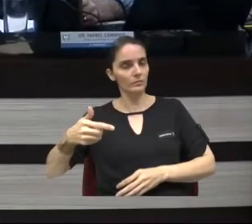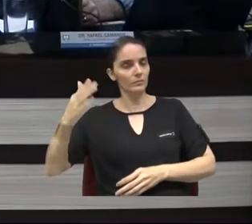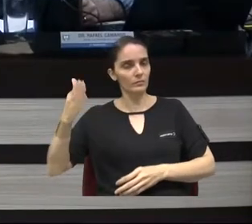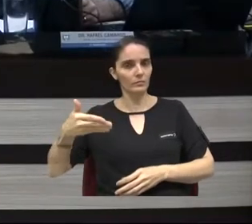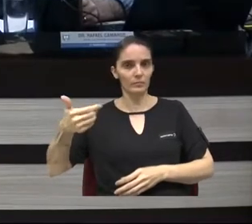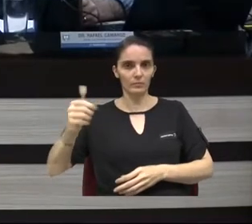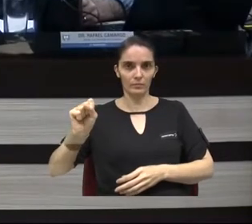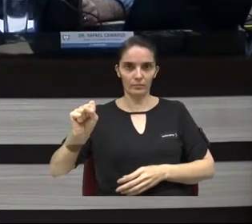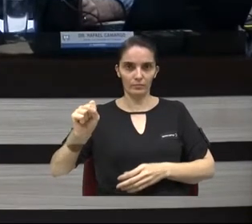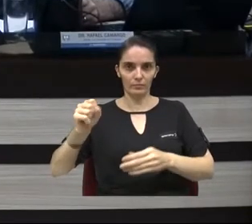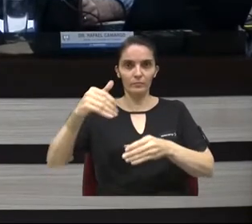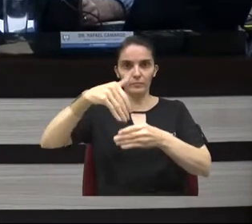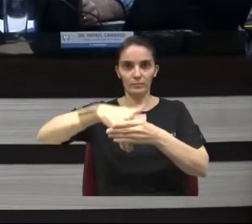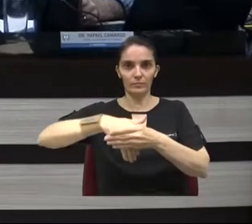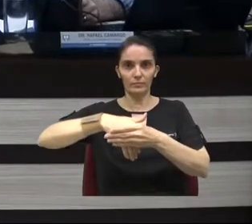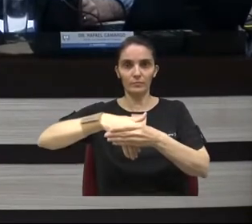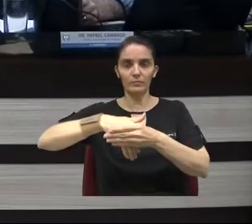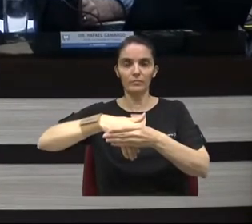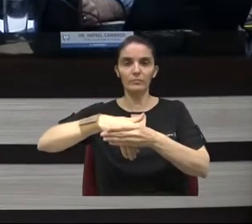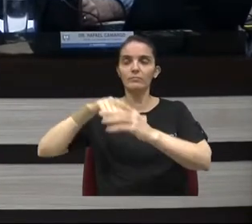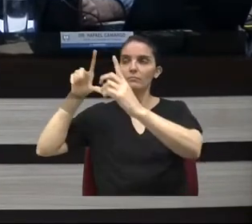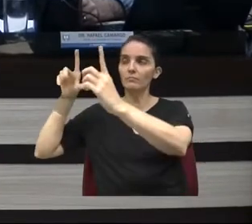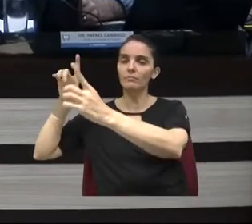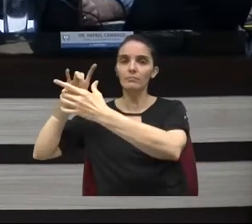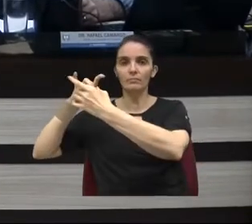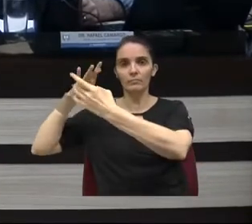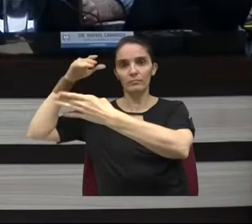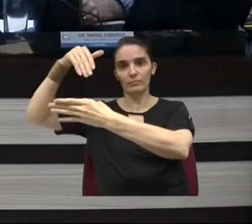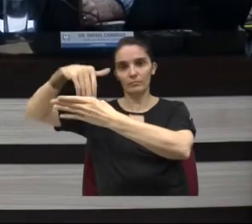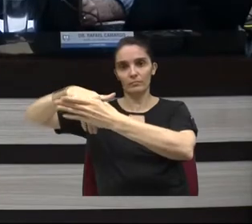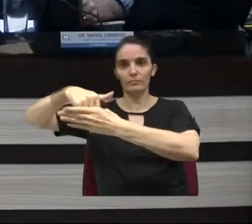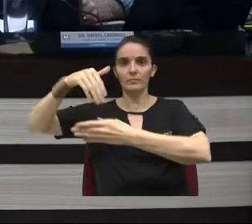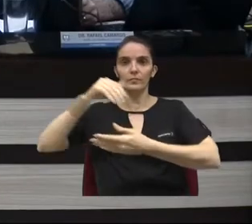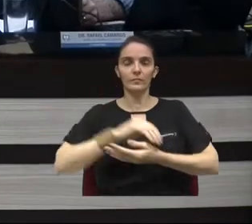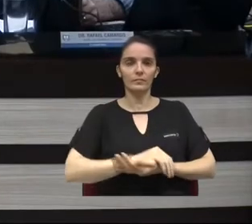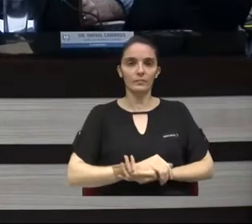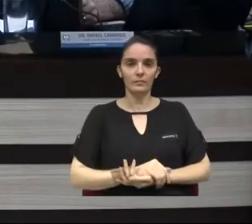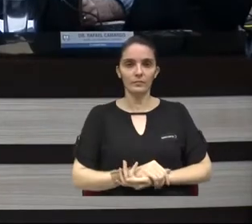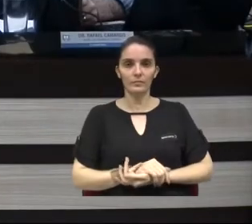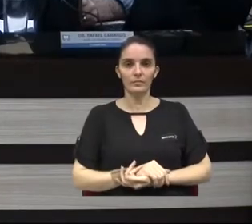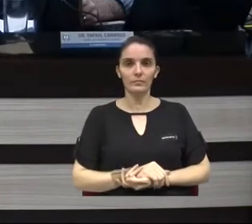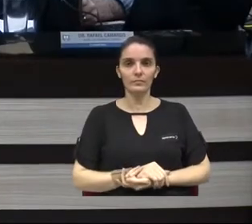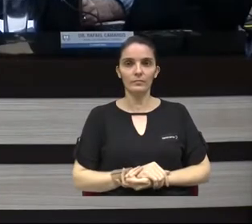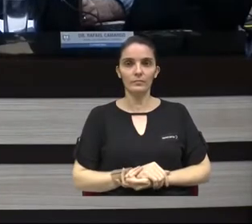232/2018, ele vai à votação e o painel está aberto, senhores vereadores.